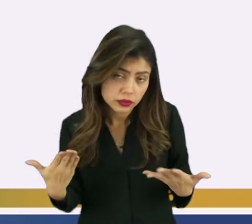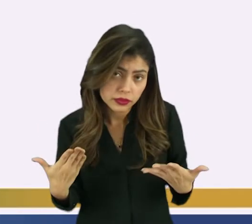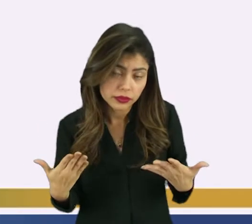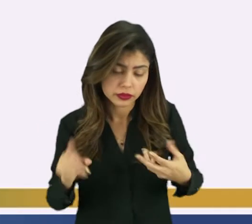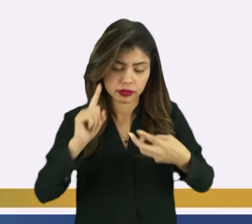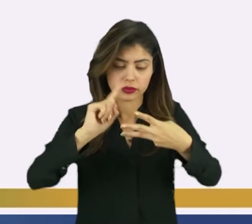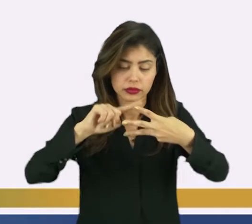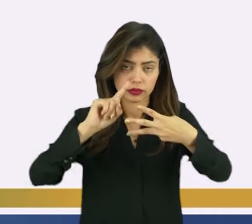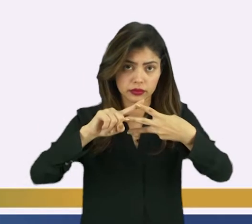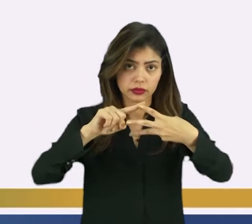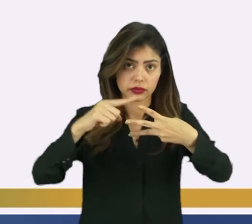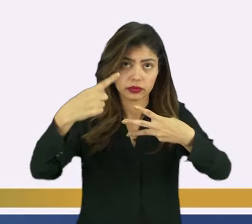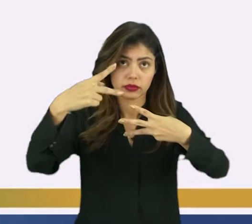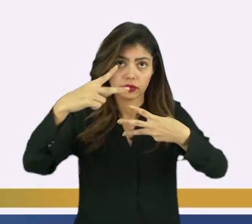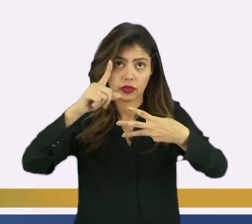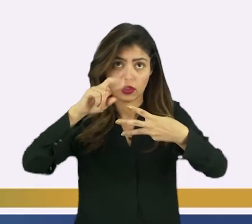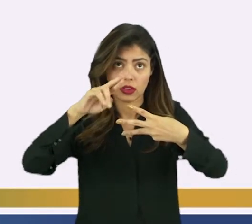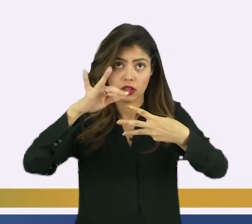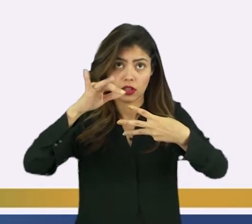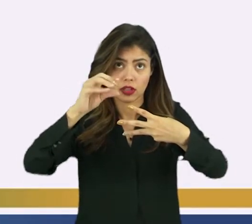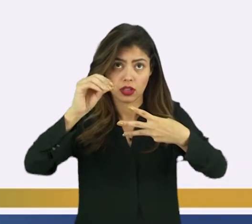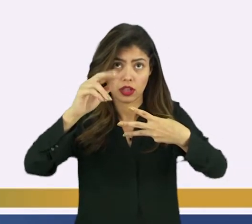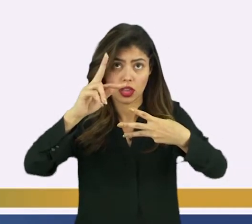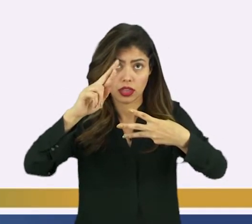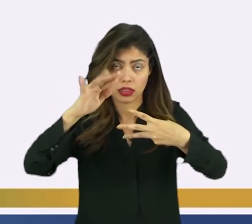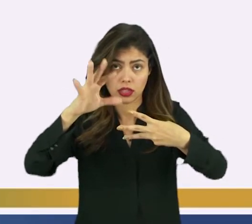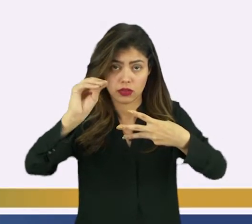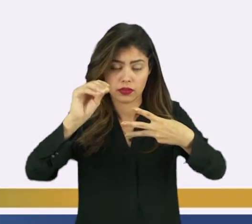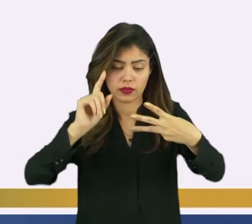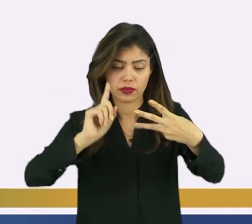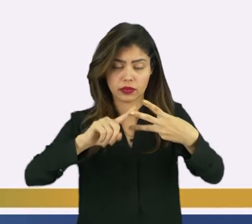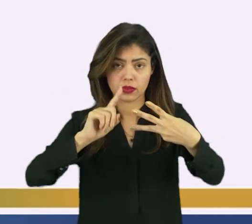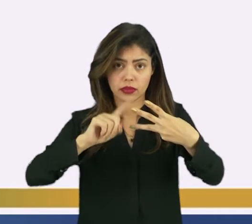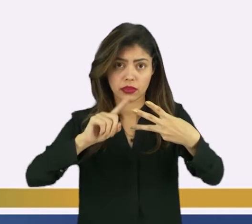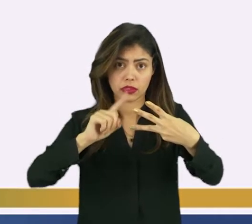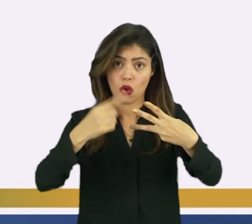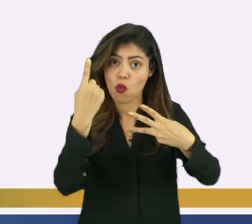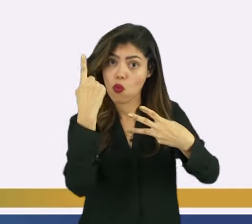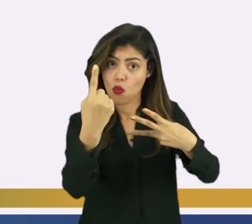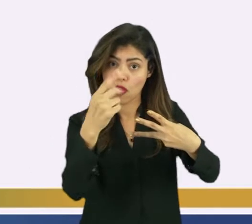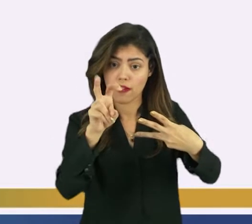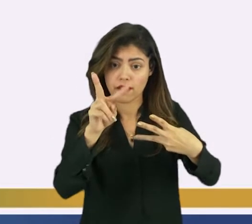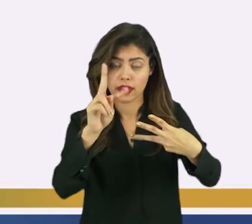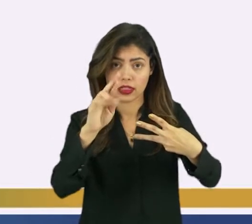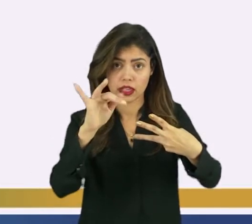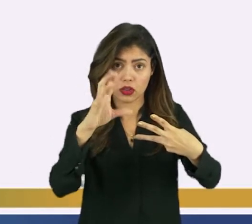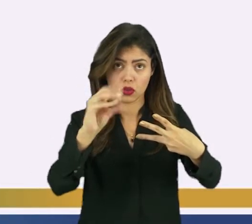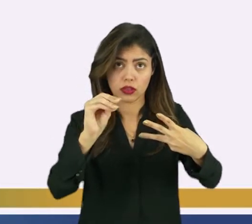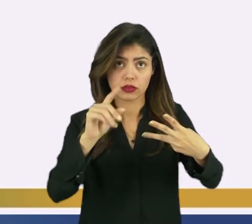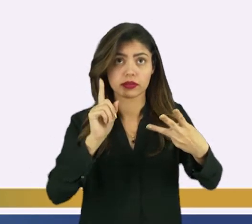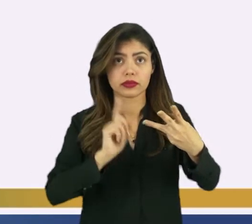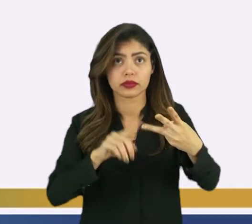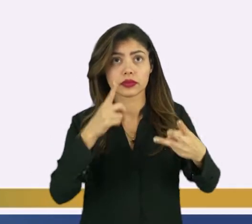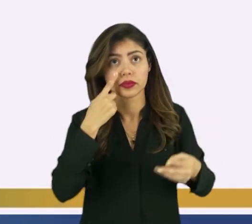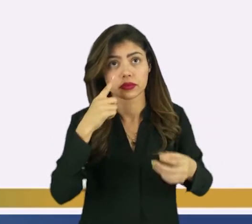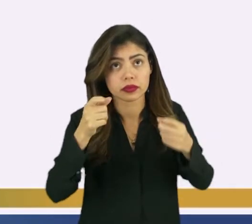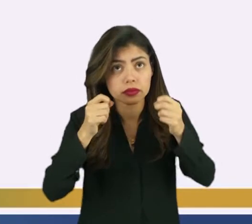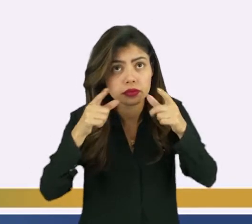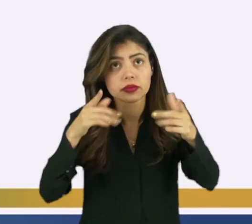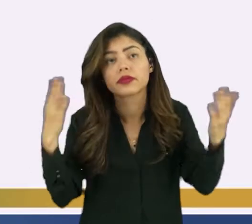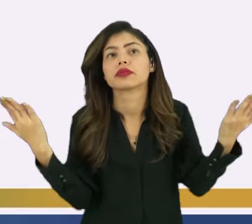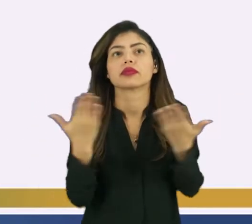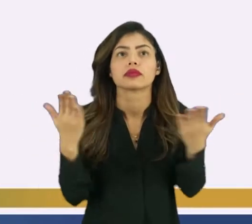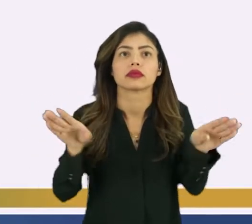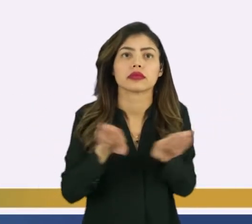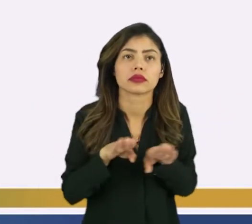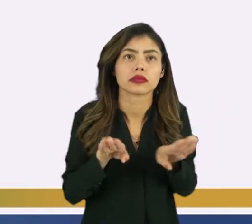são essas? Eles vão ter 2 aurículas ou átrios, E apenas um ventrículo, E vocês podem observar